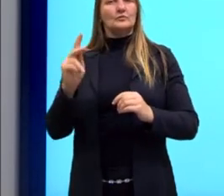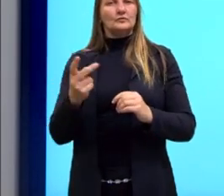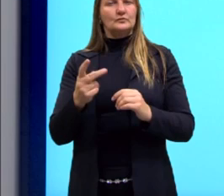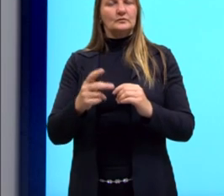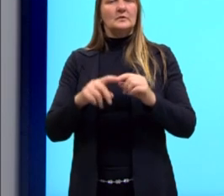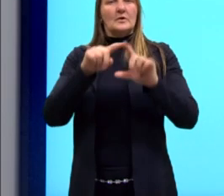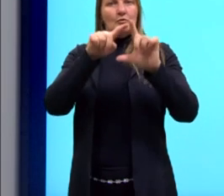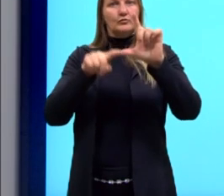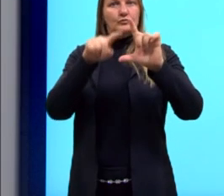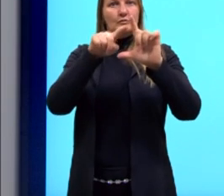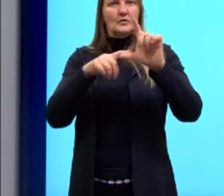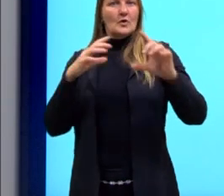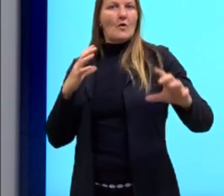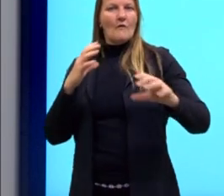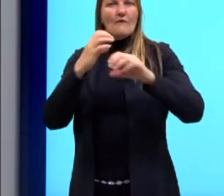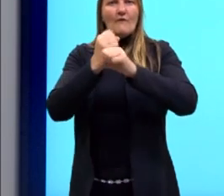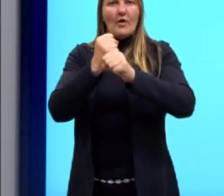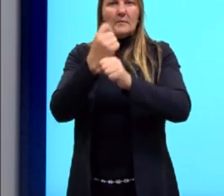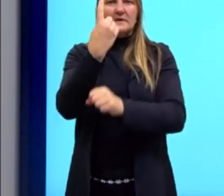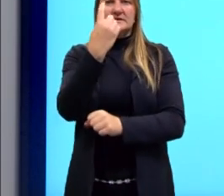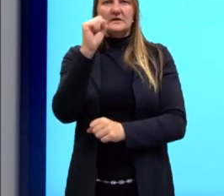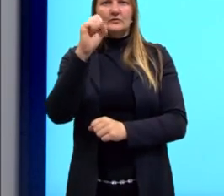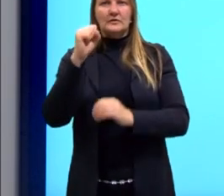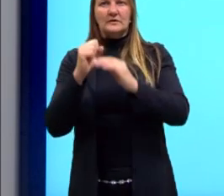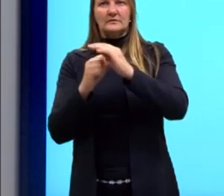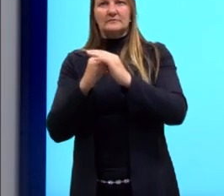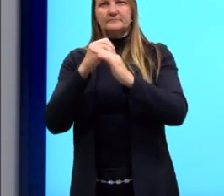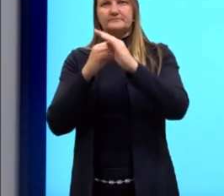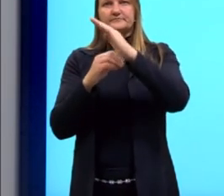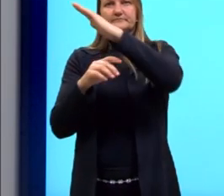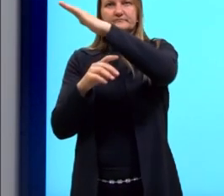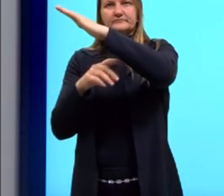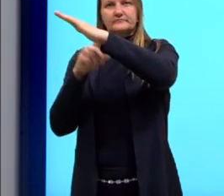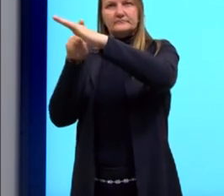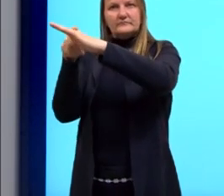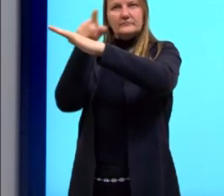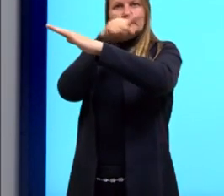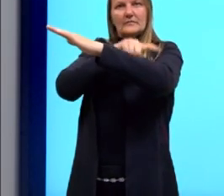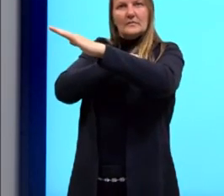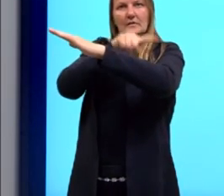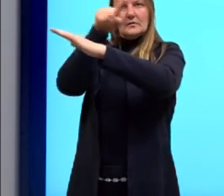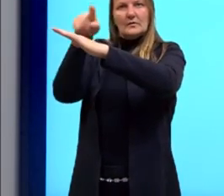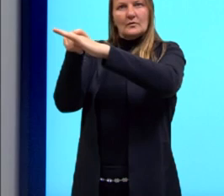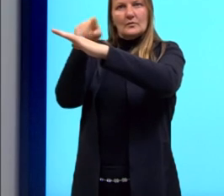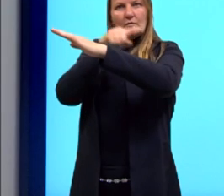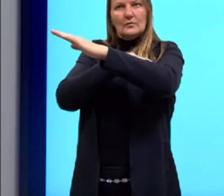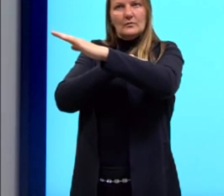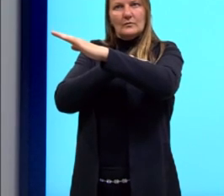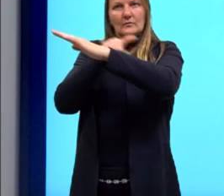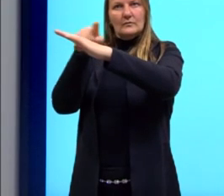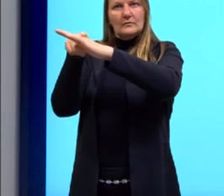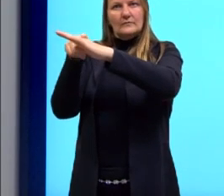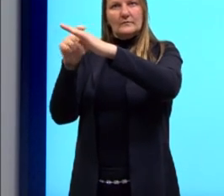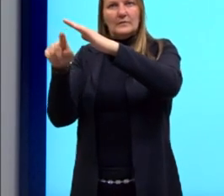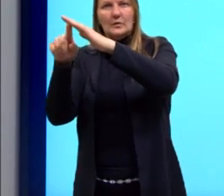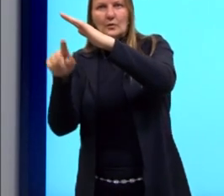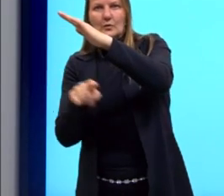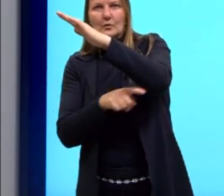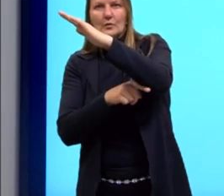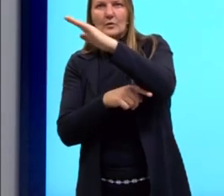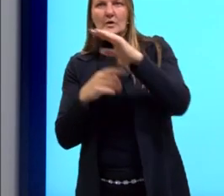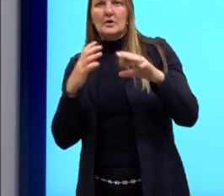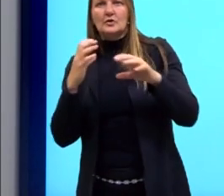definimos que eles somam 180 graus então o ângulo a somado ao ângulo H